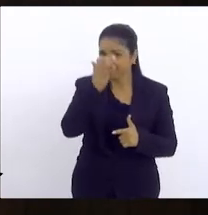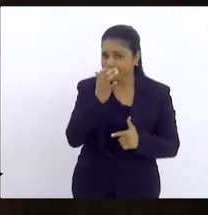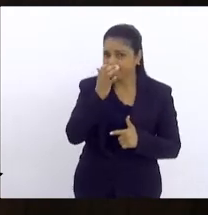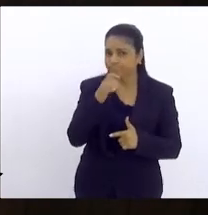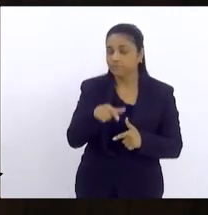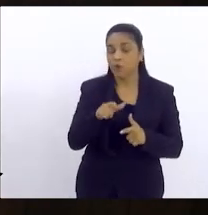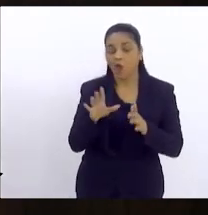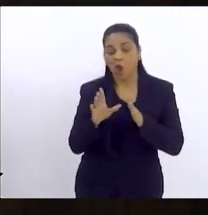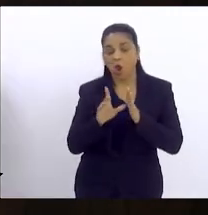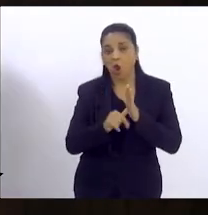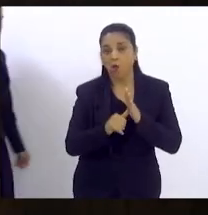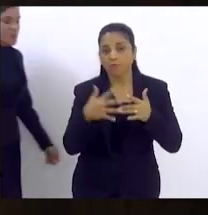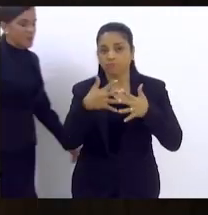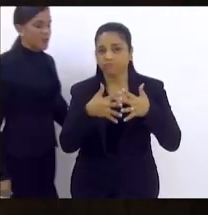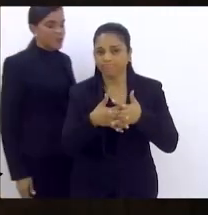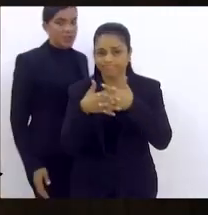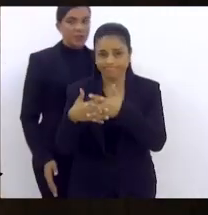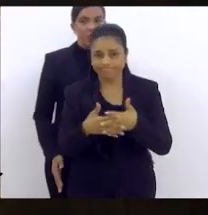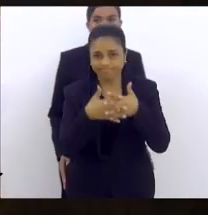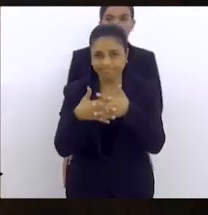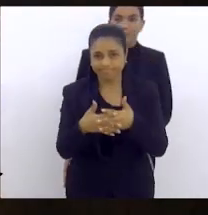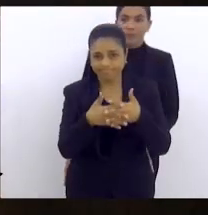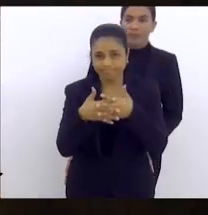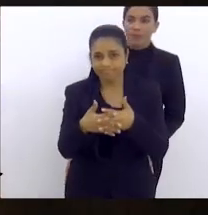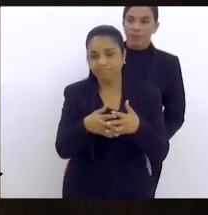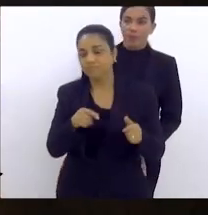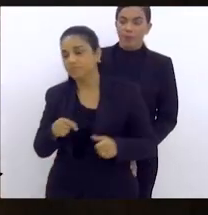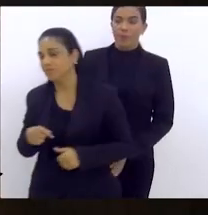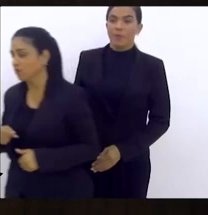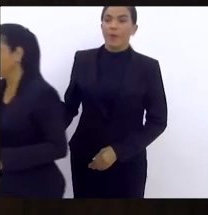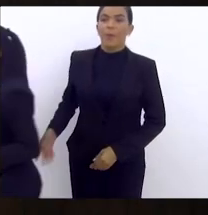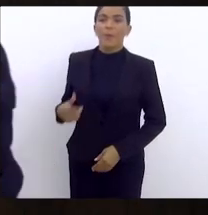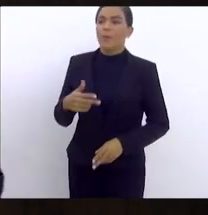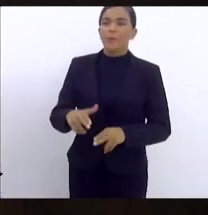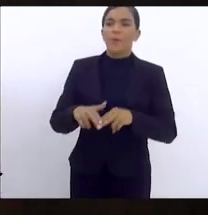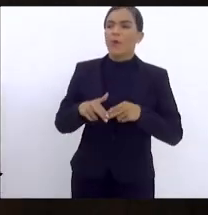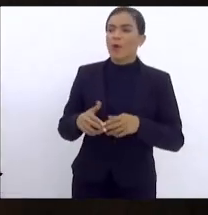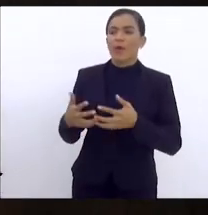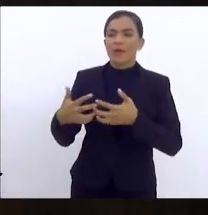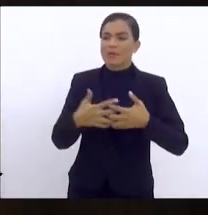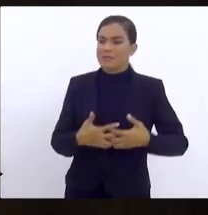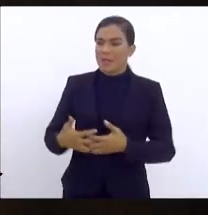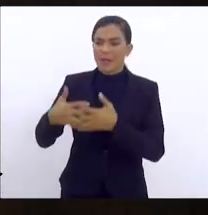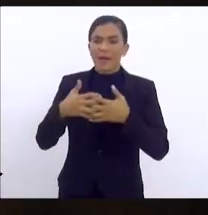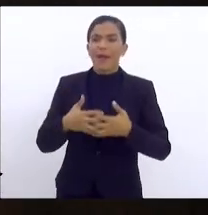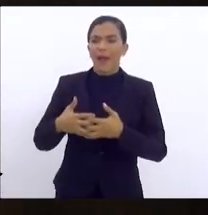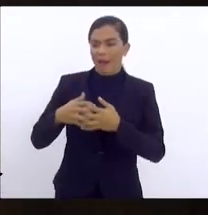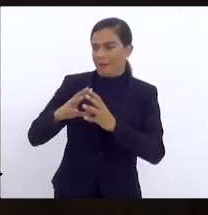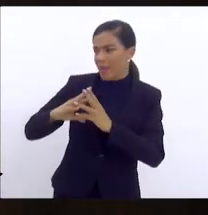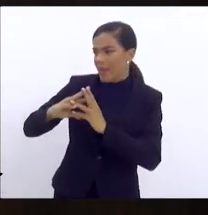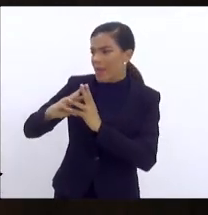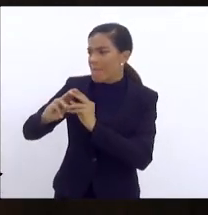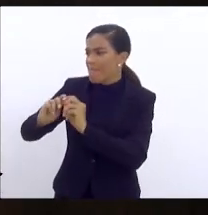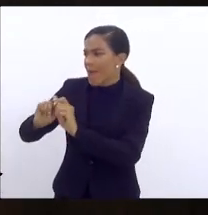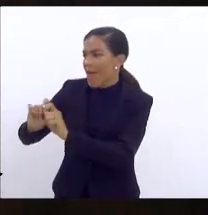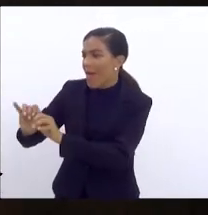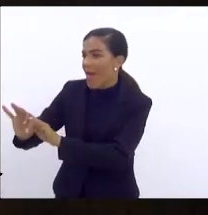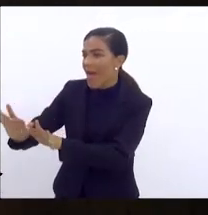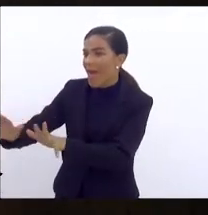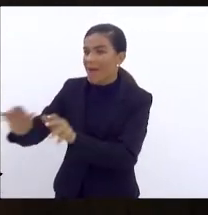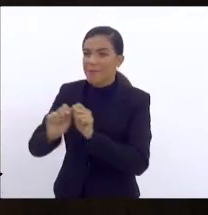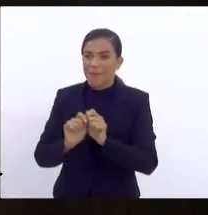a questão do roubo de carga mas a gente só tem roupa de carga porque essa carga tem saída porque essa carga esquadra Eu